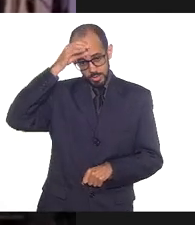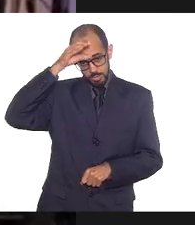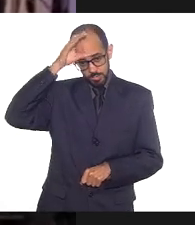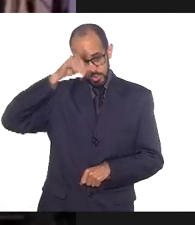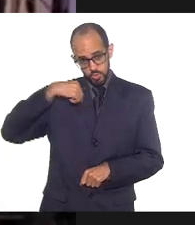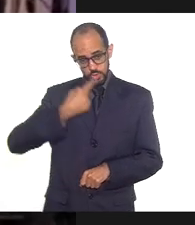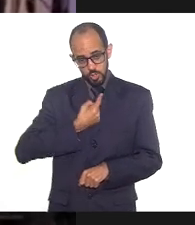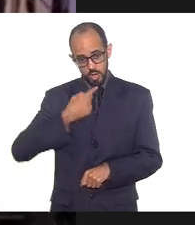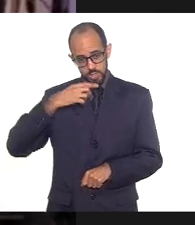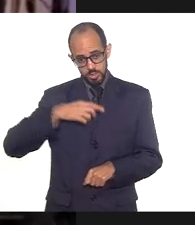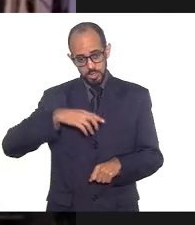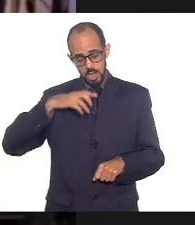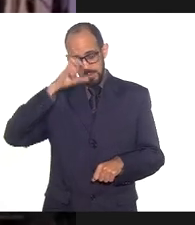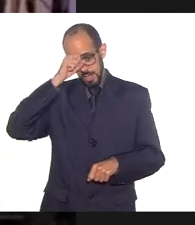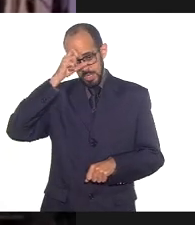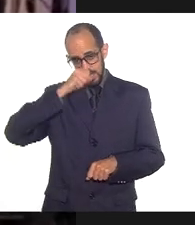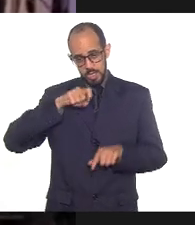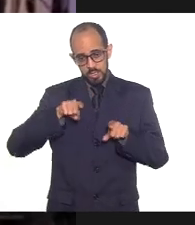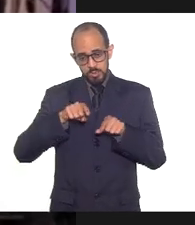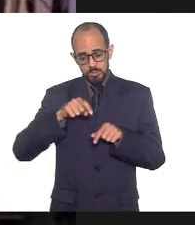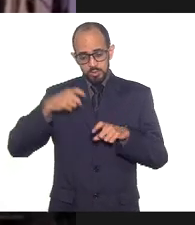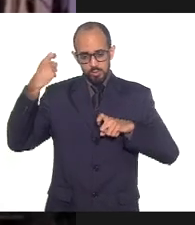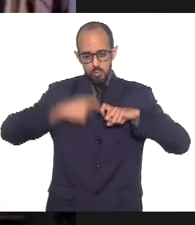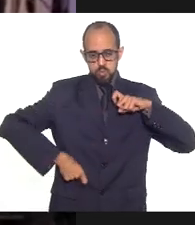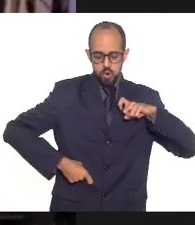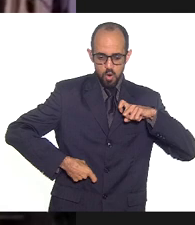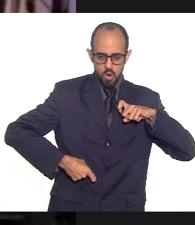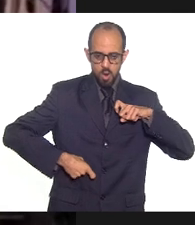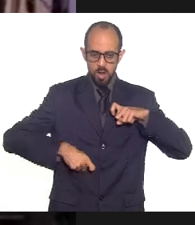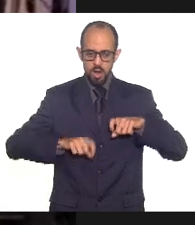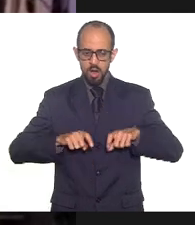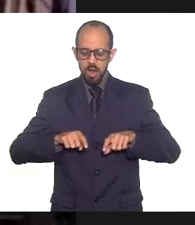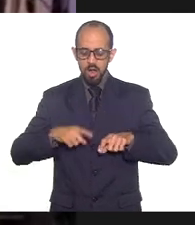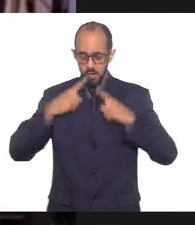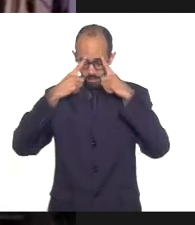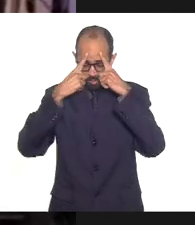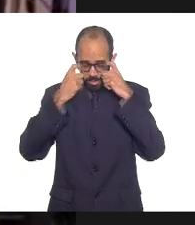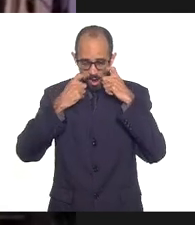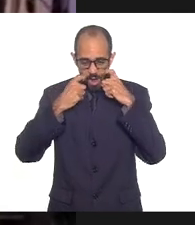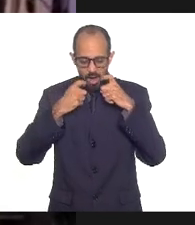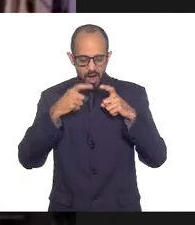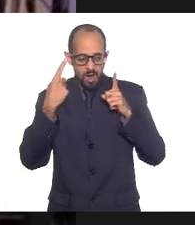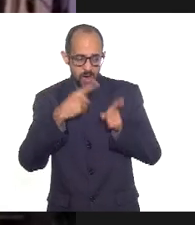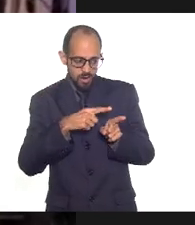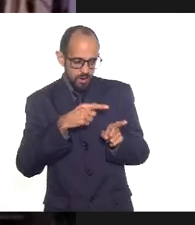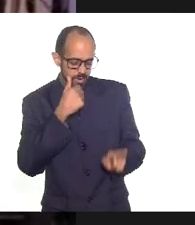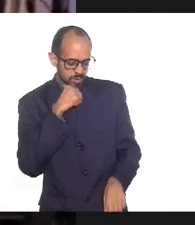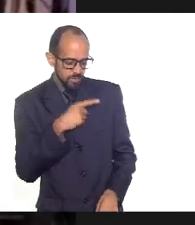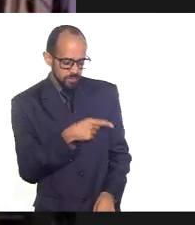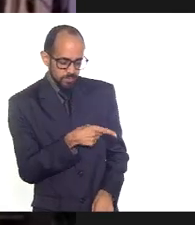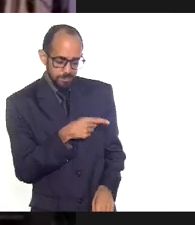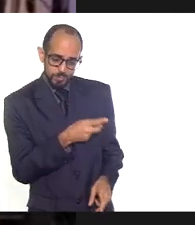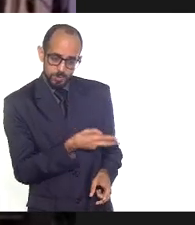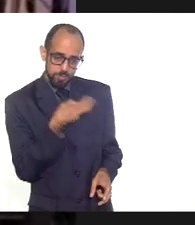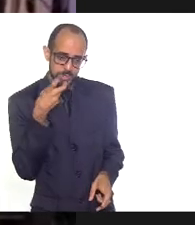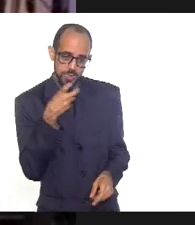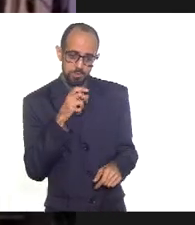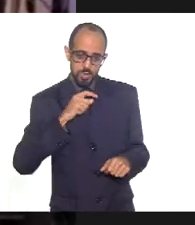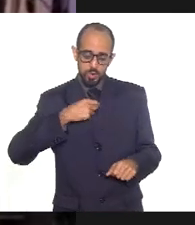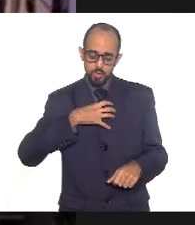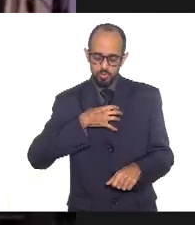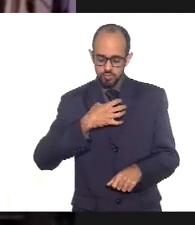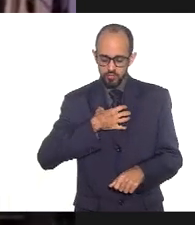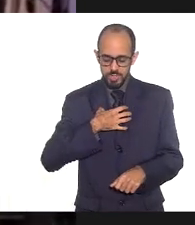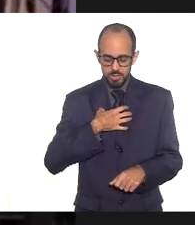que nós tivemos os pratos de estupro e violência sexual contra essas meninas nos moveu